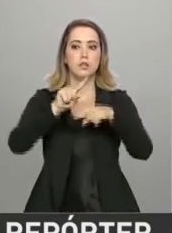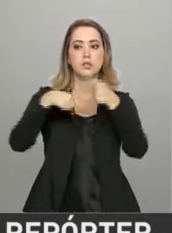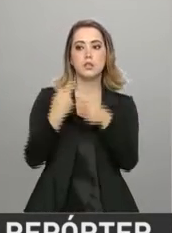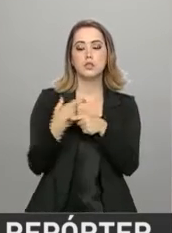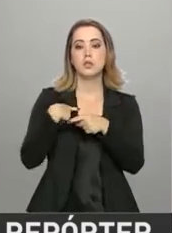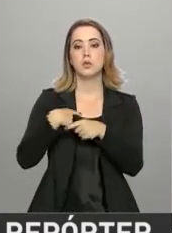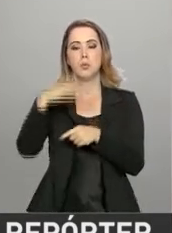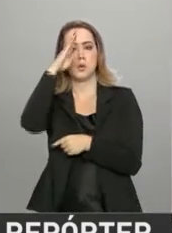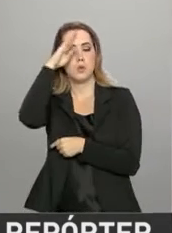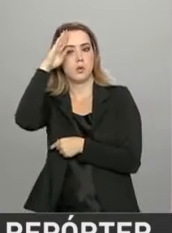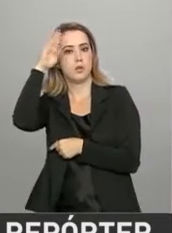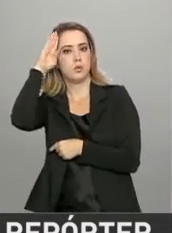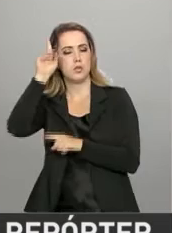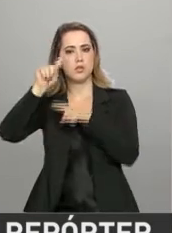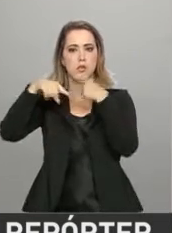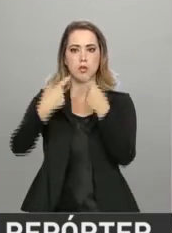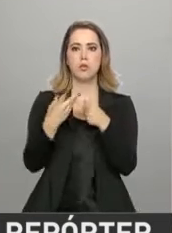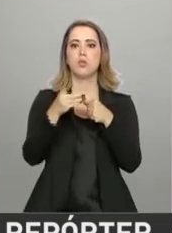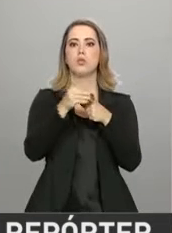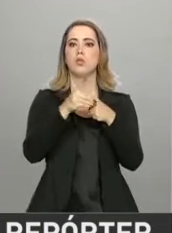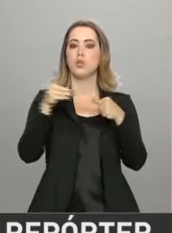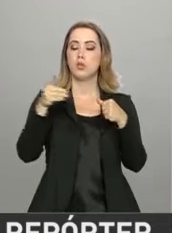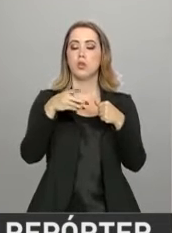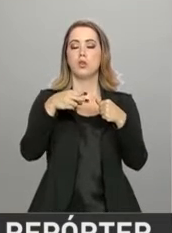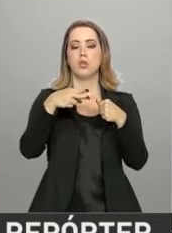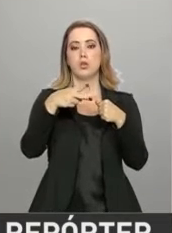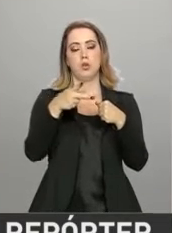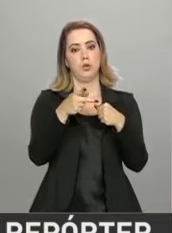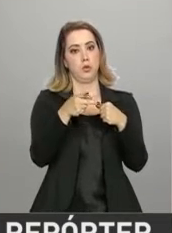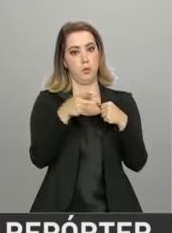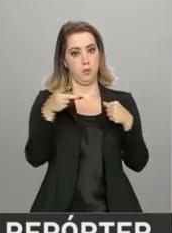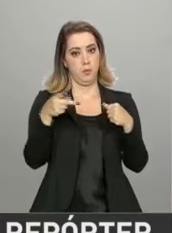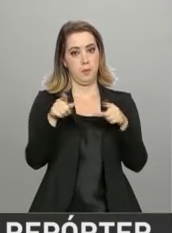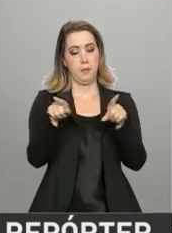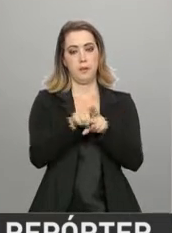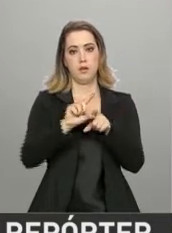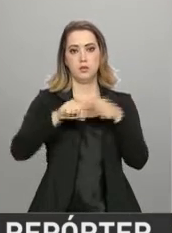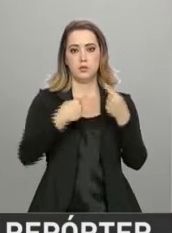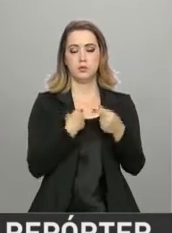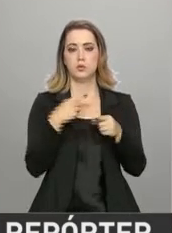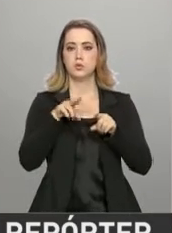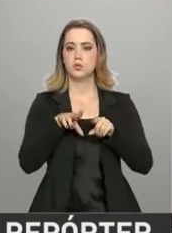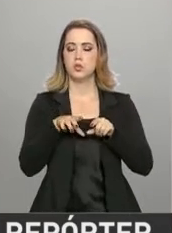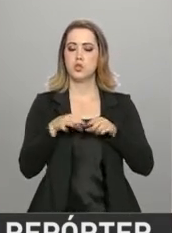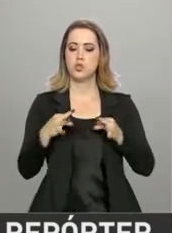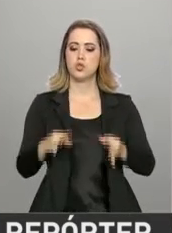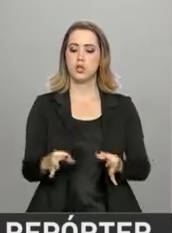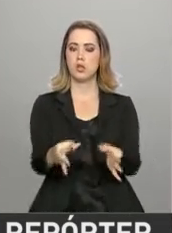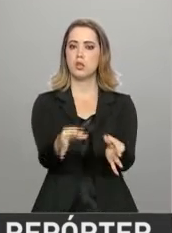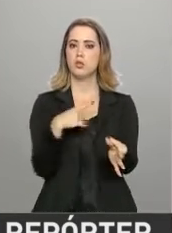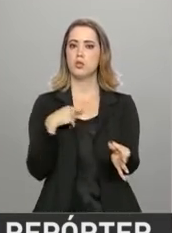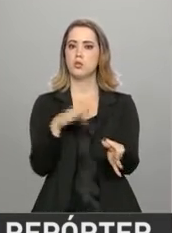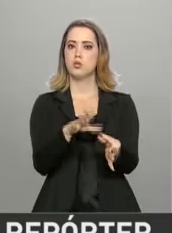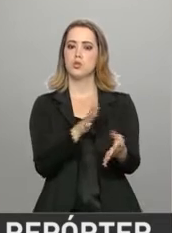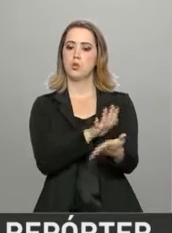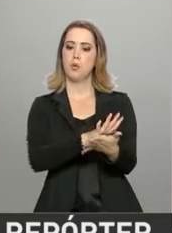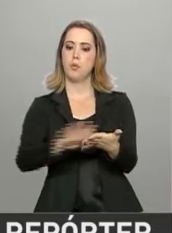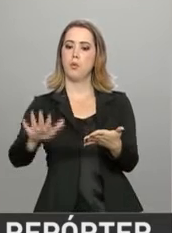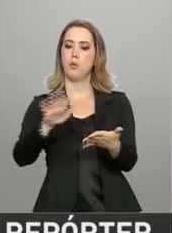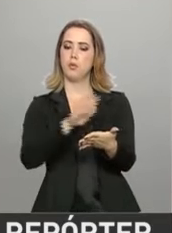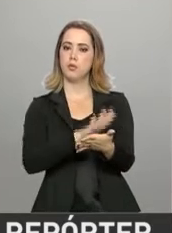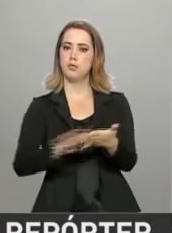universitário e pós-graduação, eu me socorri de recursos tecnológicos, como o scanner, que eu digitalizava os meus livros em